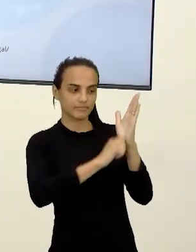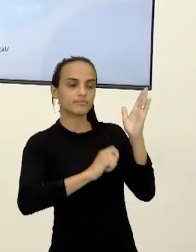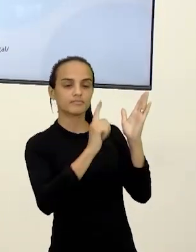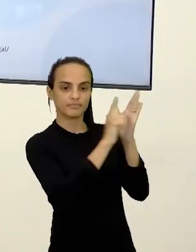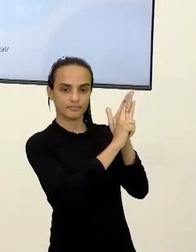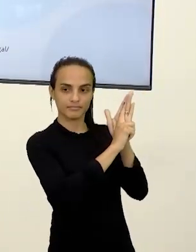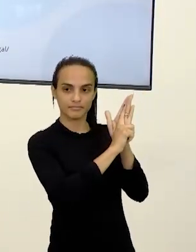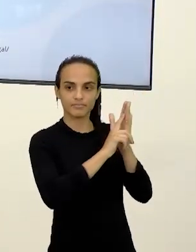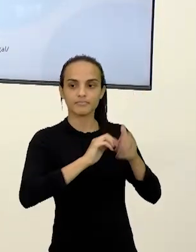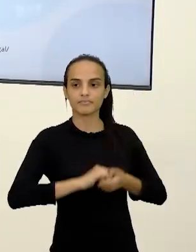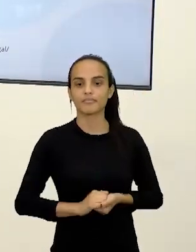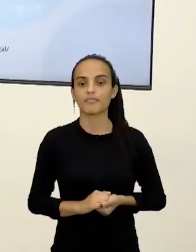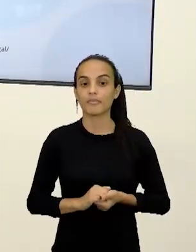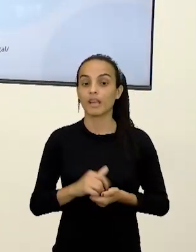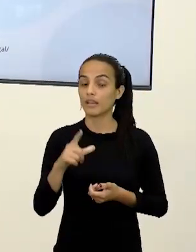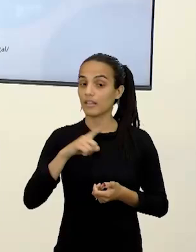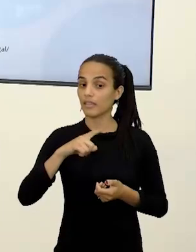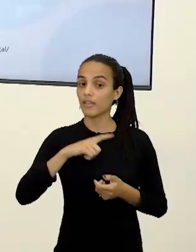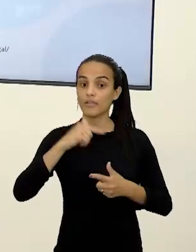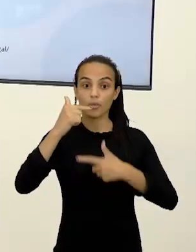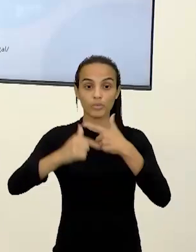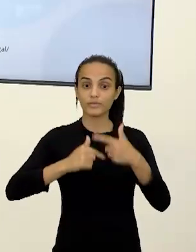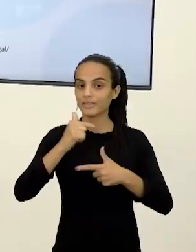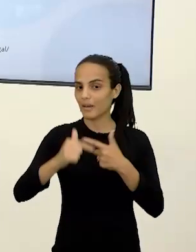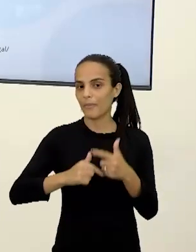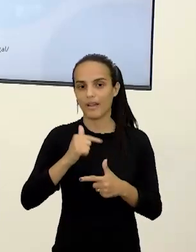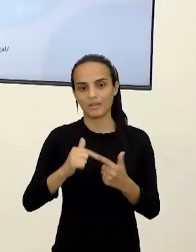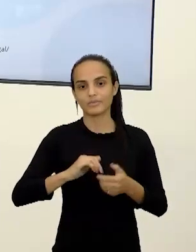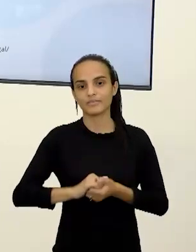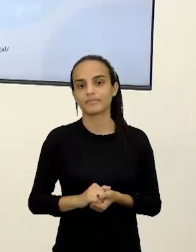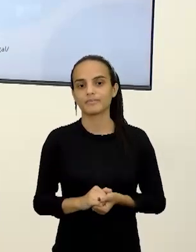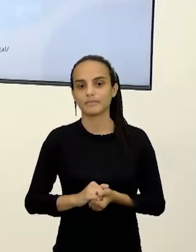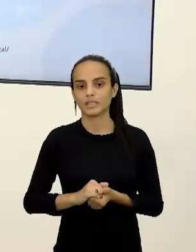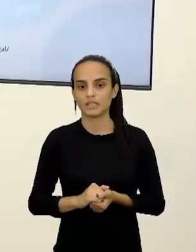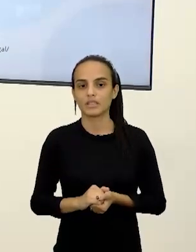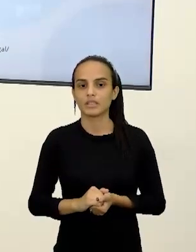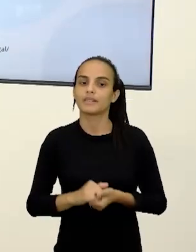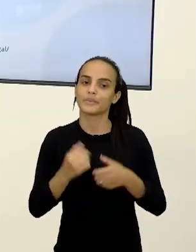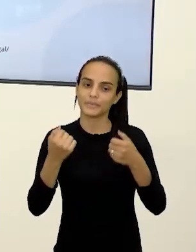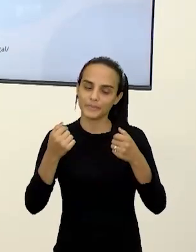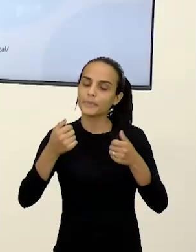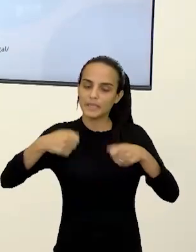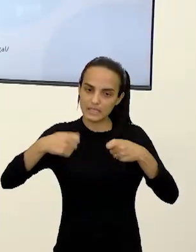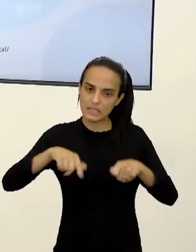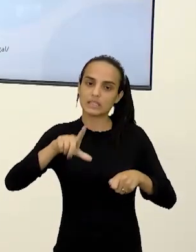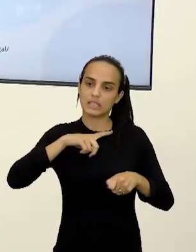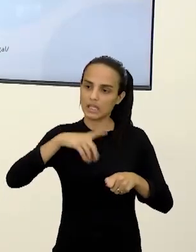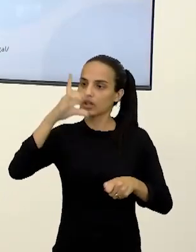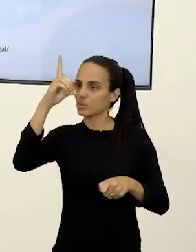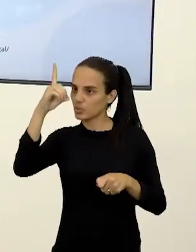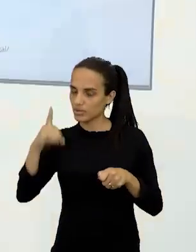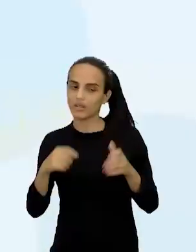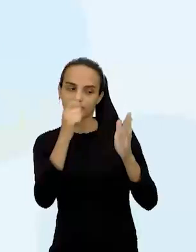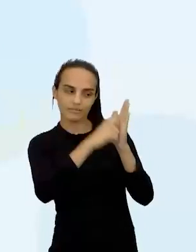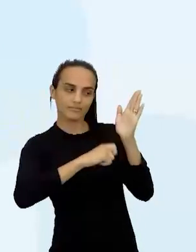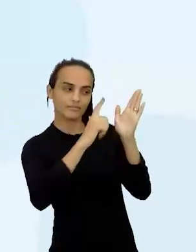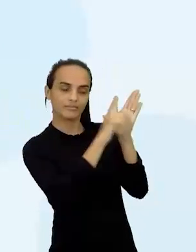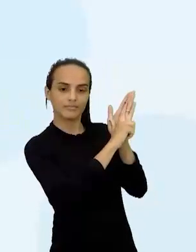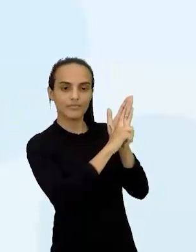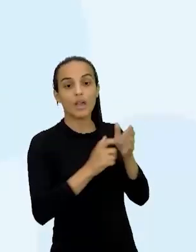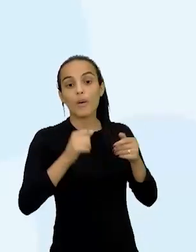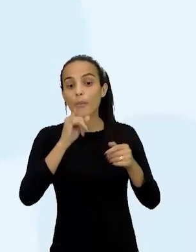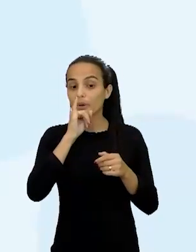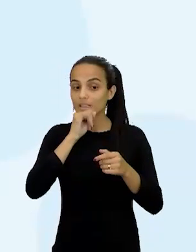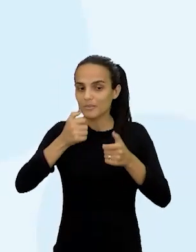aquilo, né? Teve um trabalho de alguém para que aquilo chegasse ali. Então, isso também tem direitos autorais. Da mesma maneira que, por exemplo,